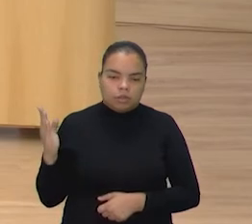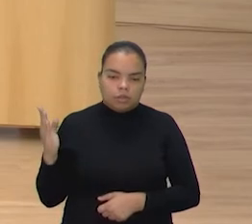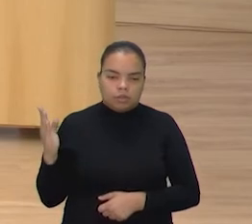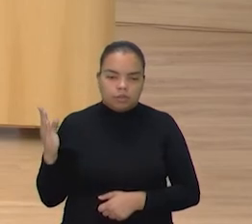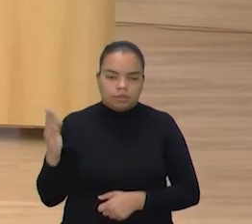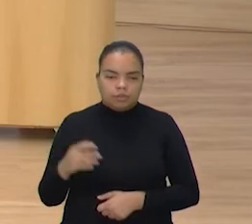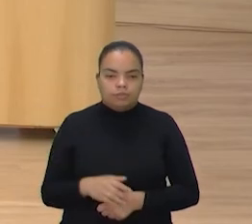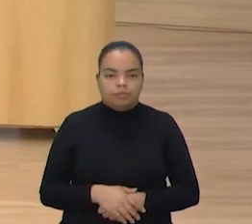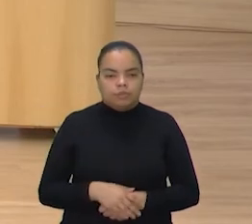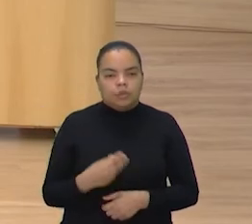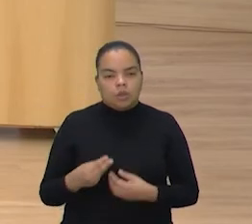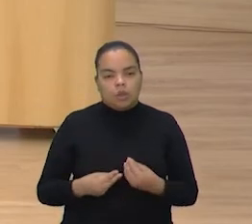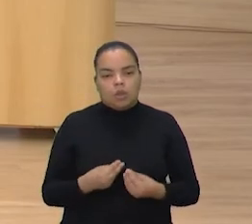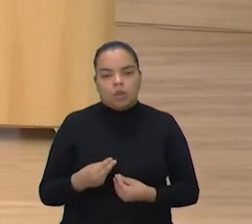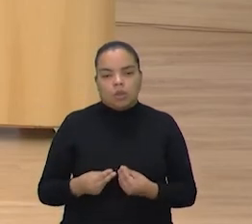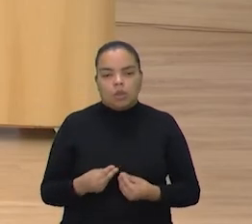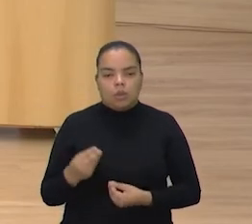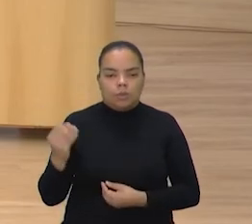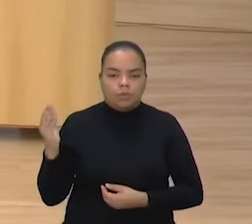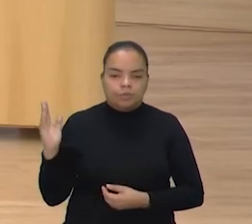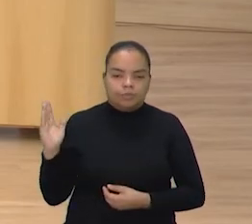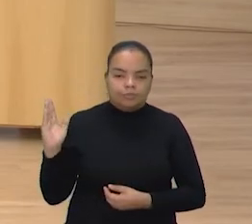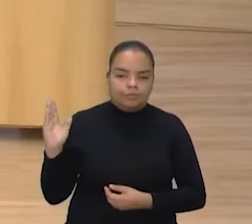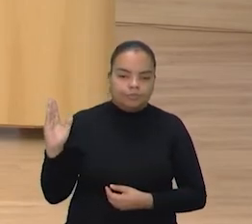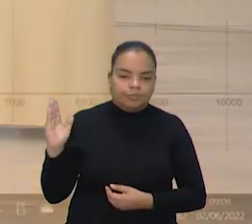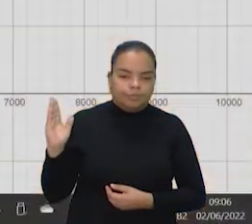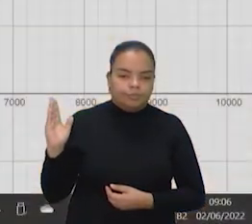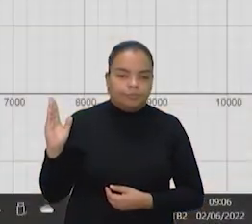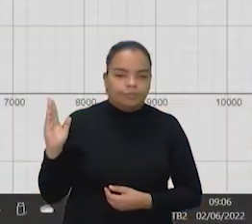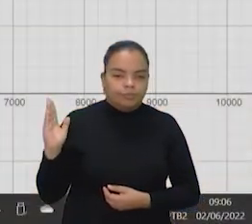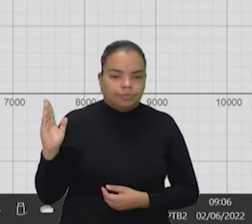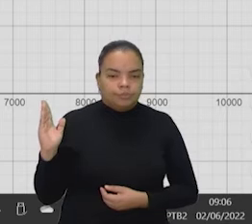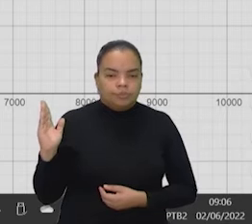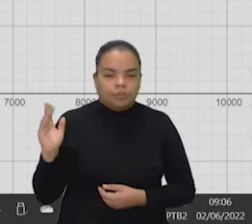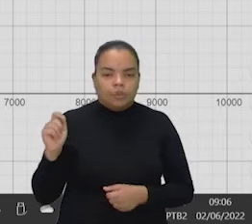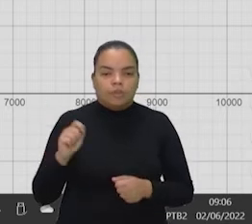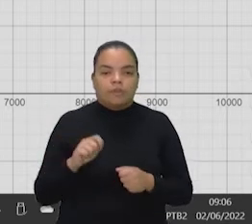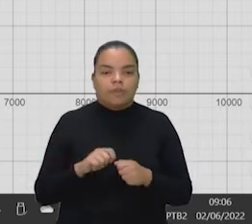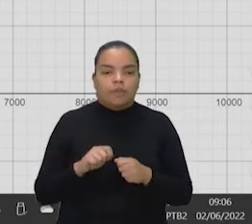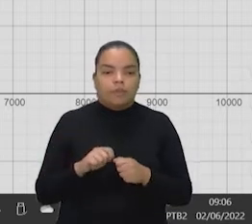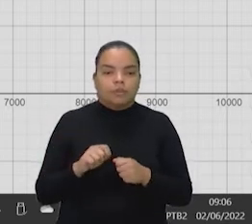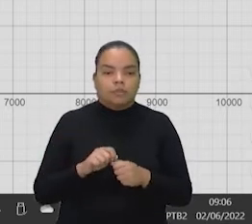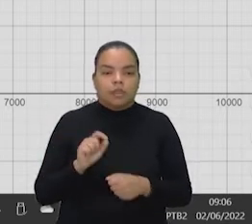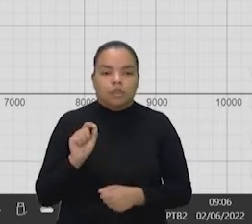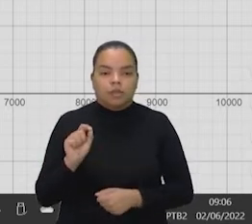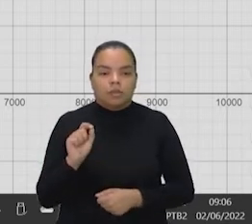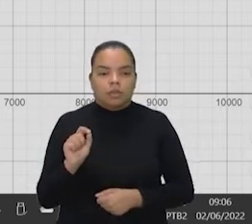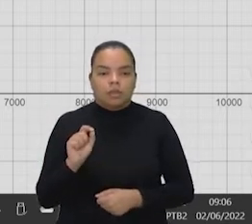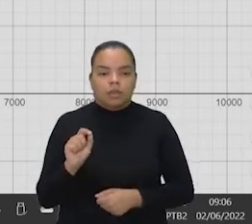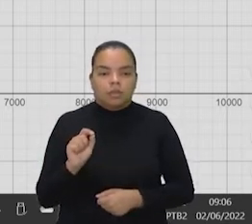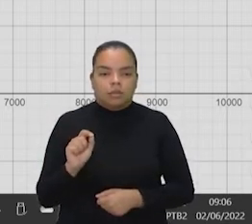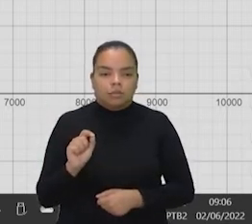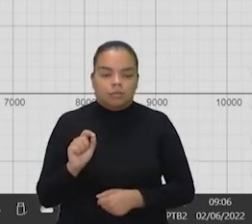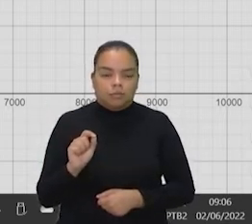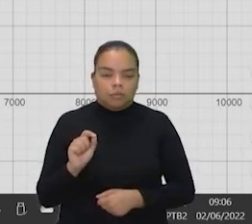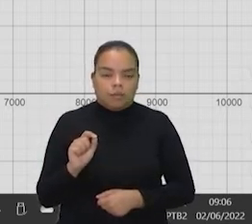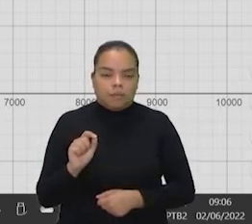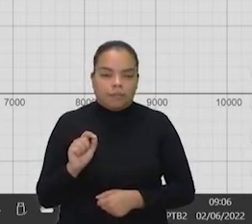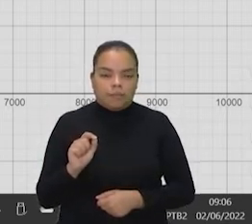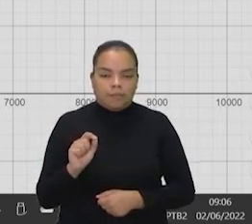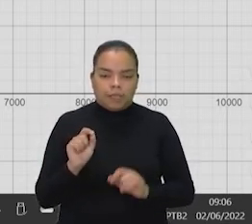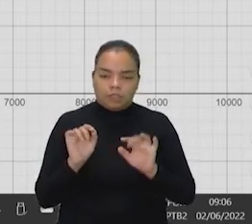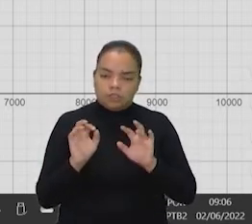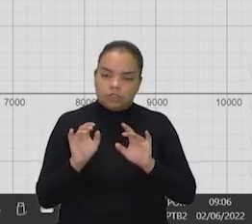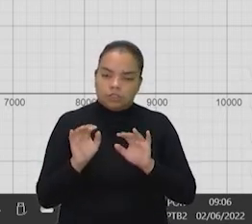ficaria o gráfico. Vou pegar e trocar a tela aqui. O que a gente faz? Vai ali e digita a